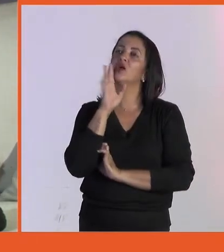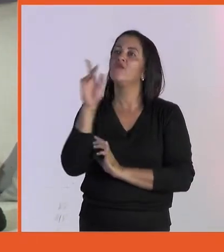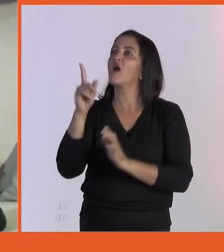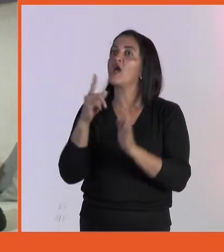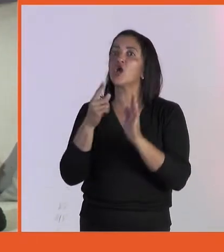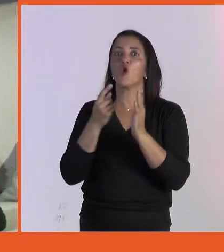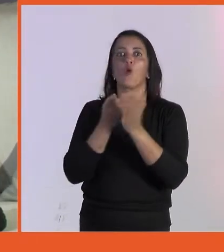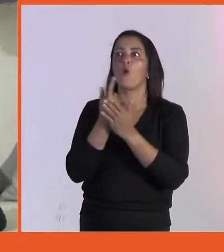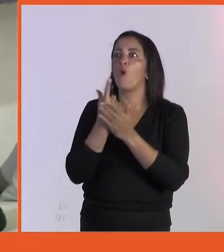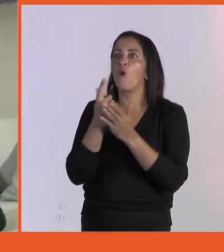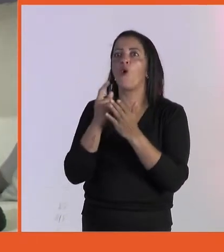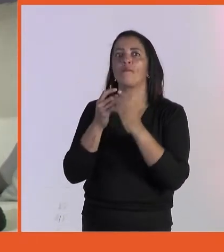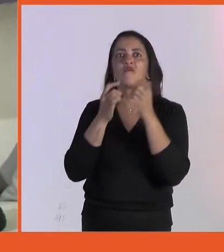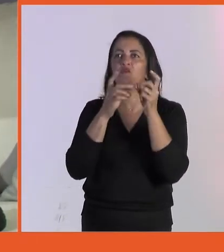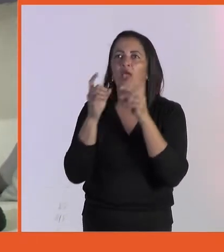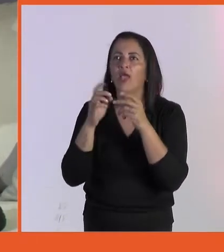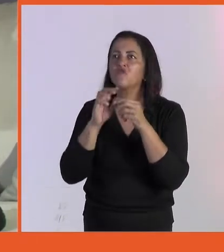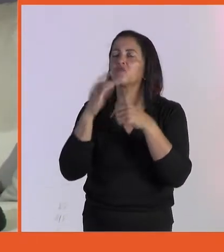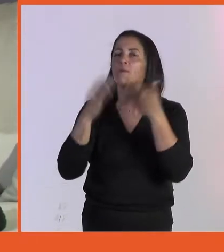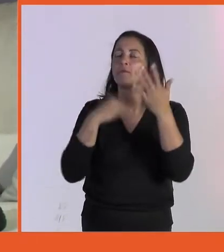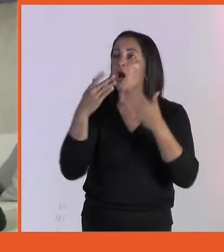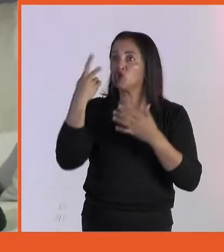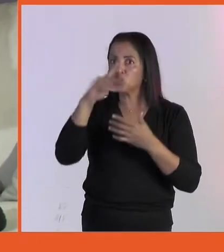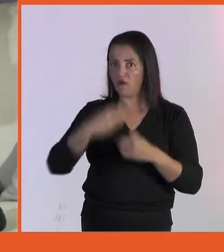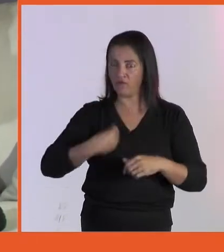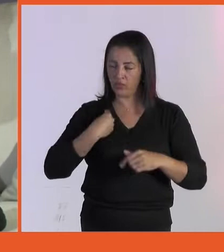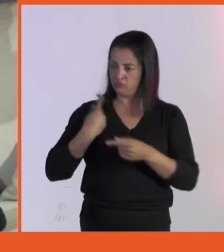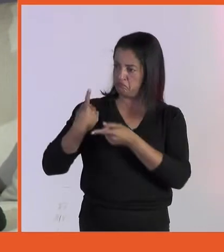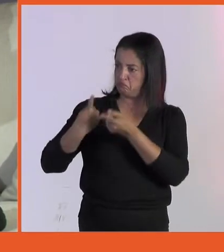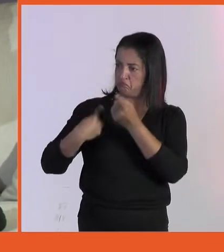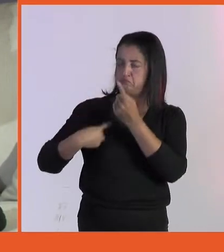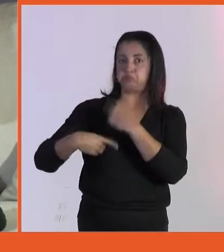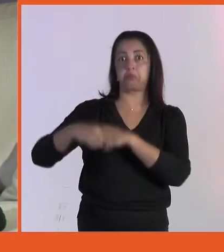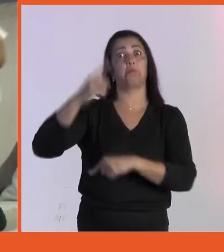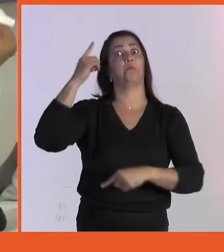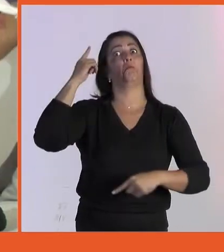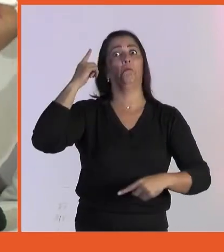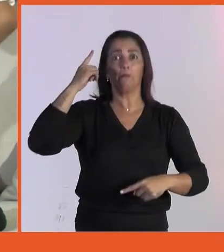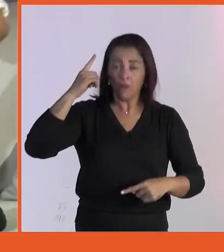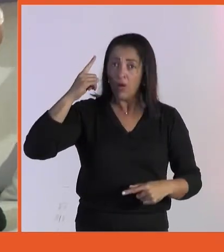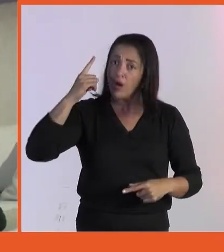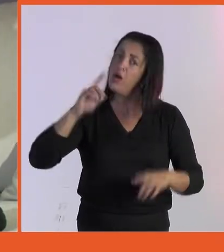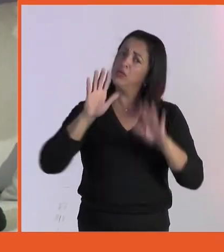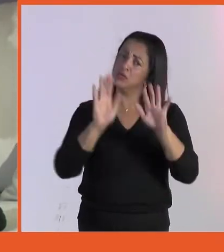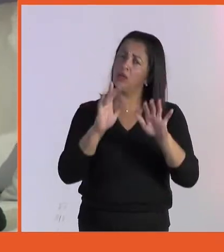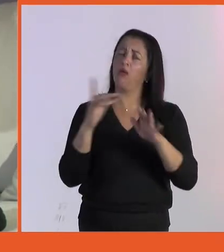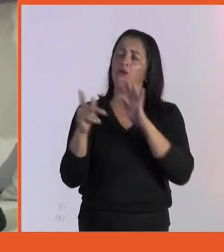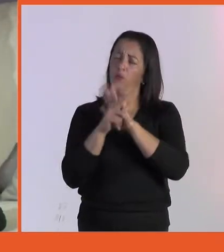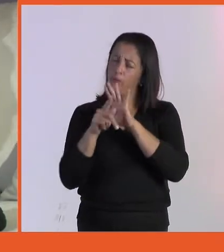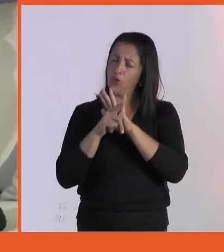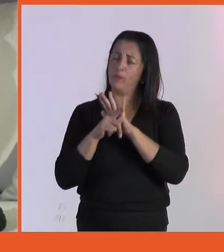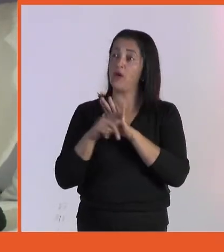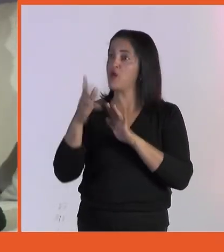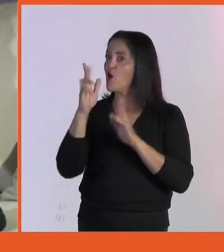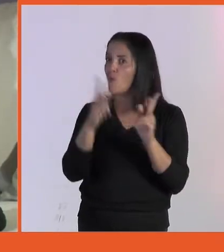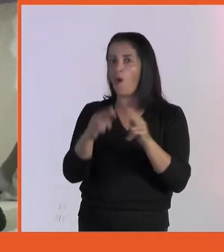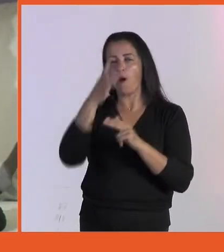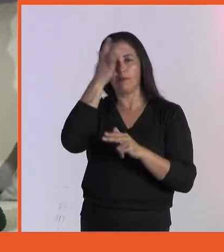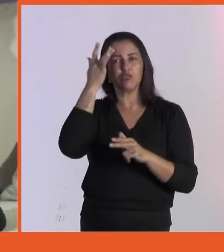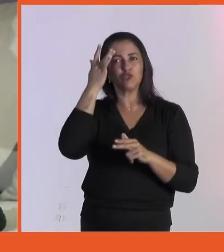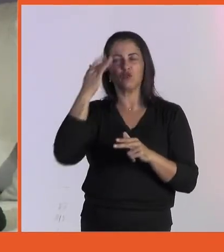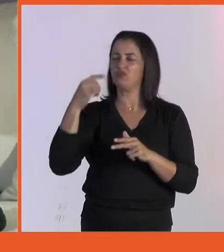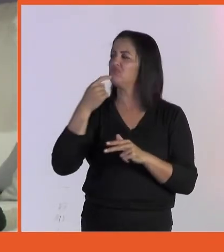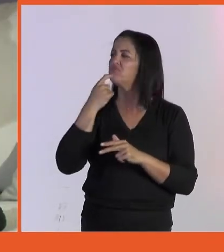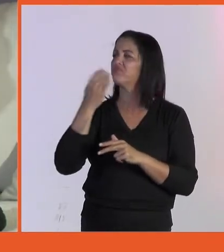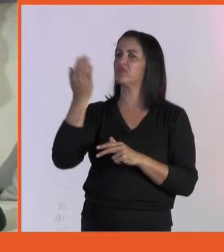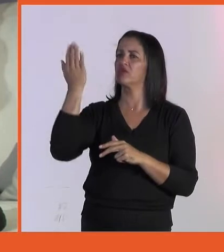vida e, de repente, tudo cai, né? Porque passa o momento do viral, né? E aí, como manter esse pessoal que chegou aqui desse viral,